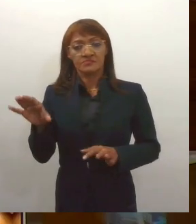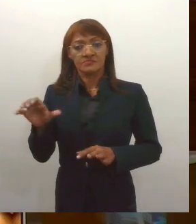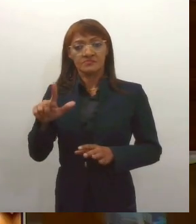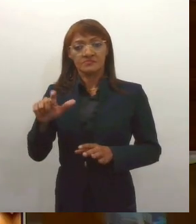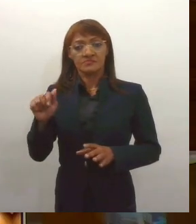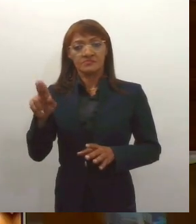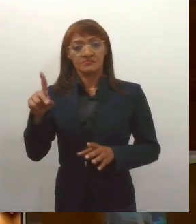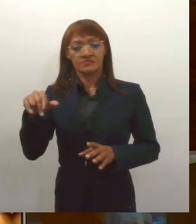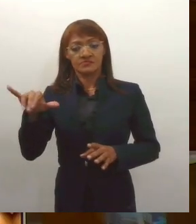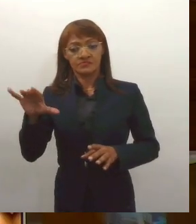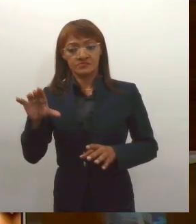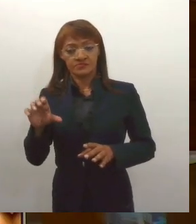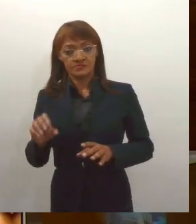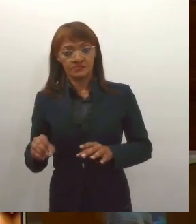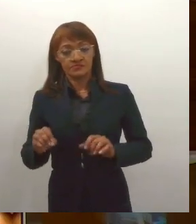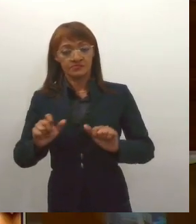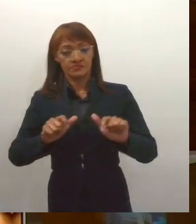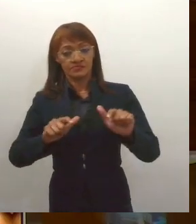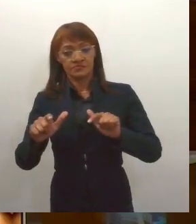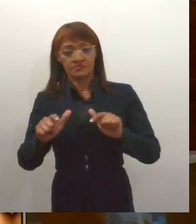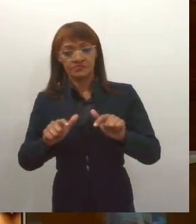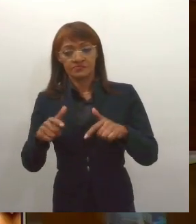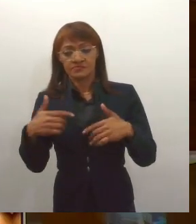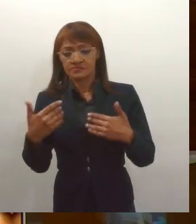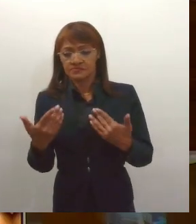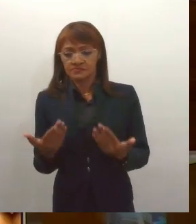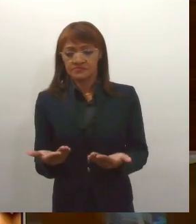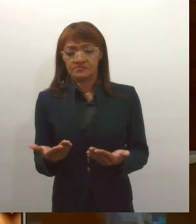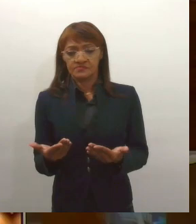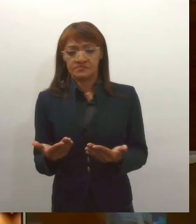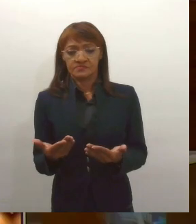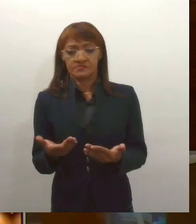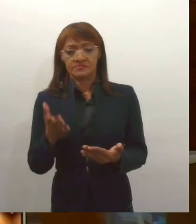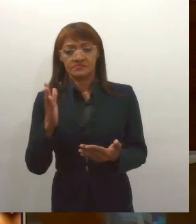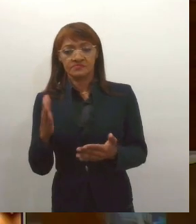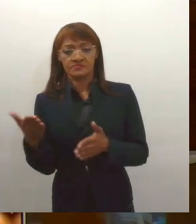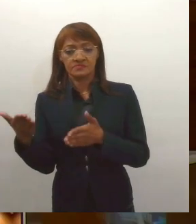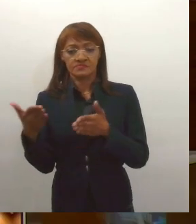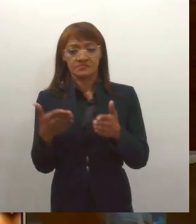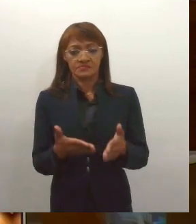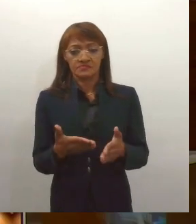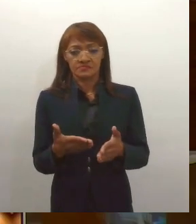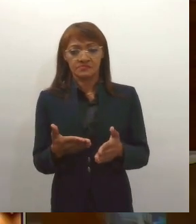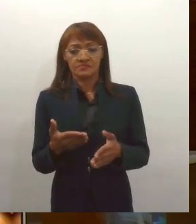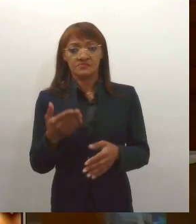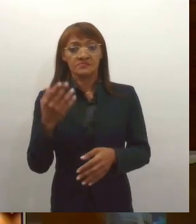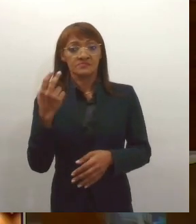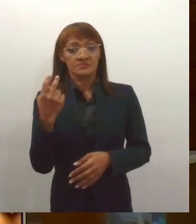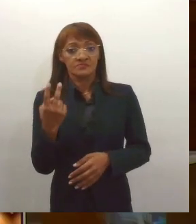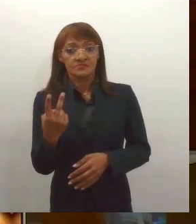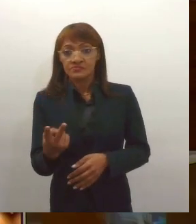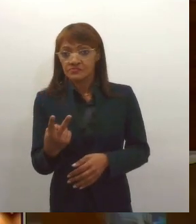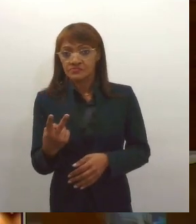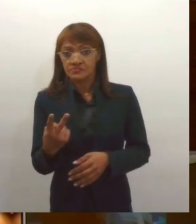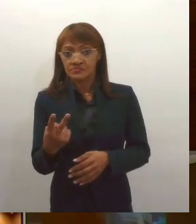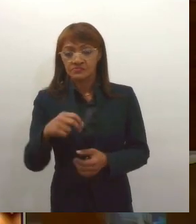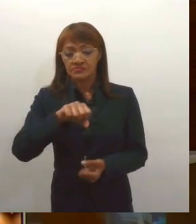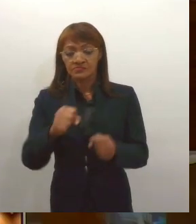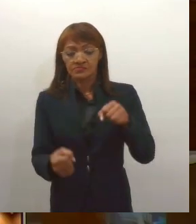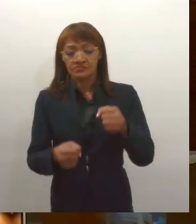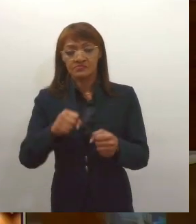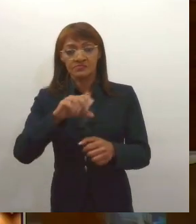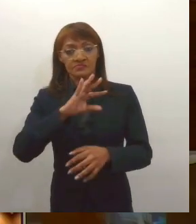foi abordado por duas viaturas policiais tendo sido levado para a